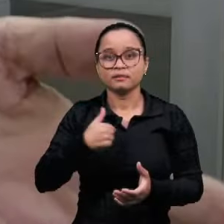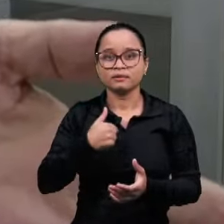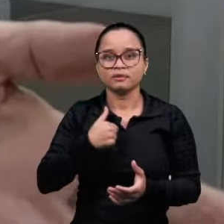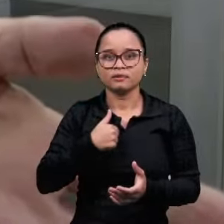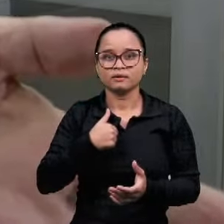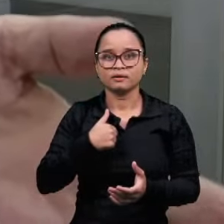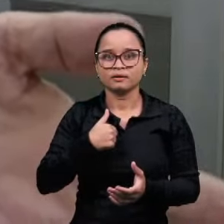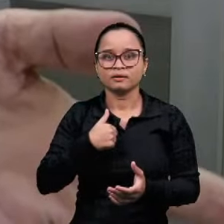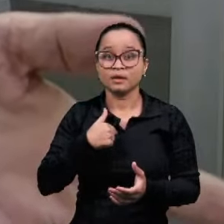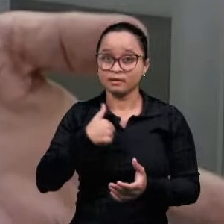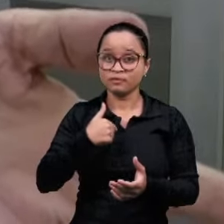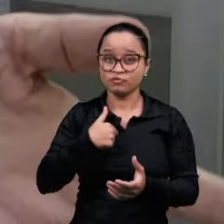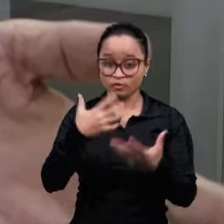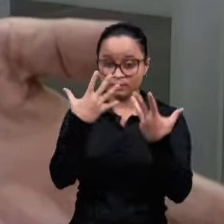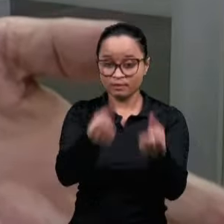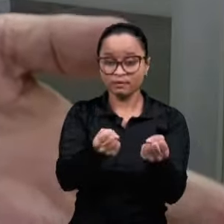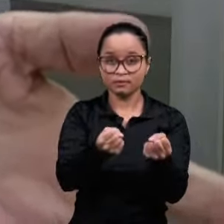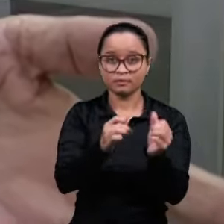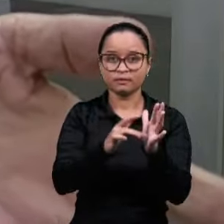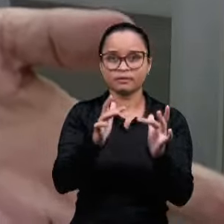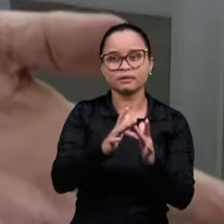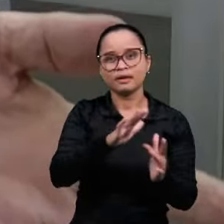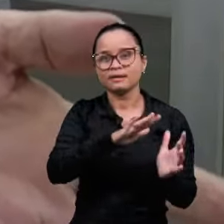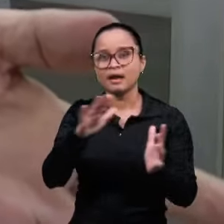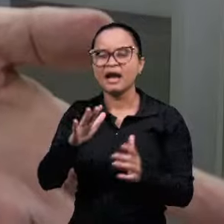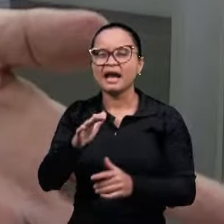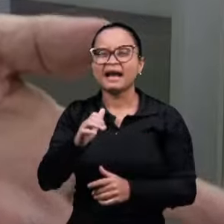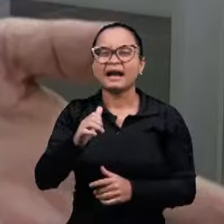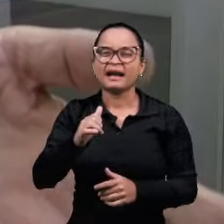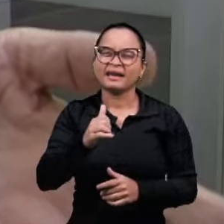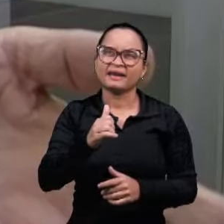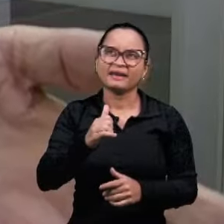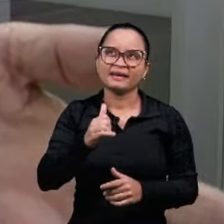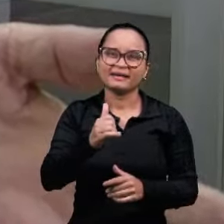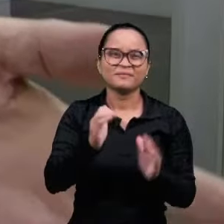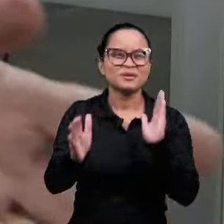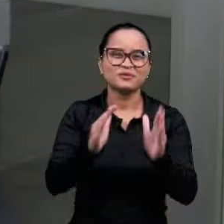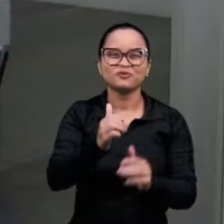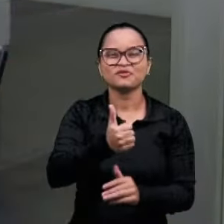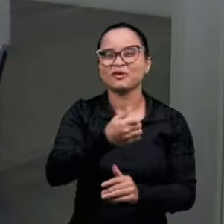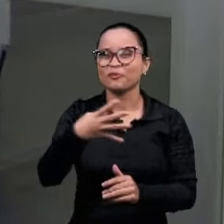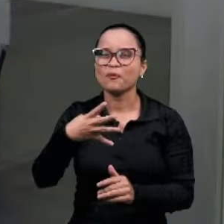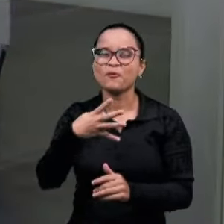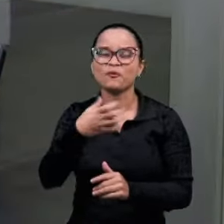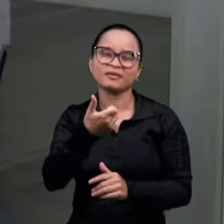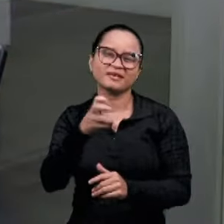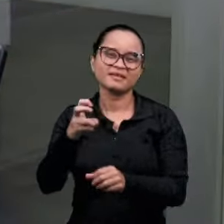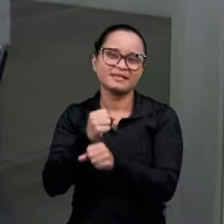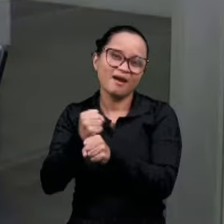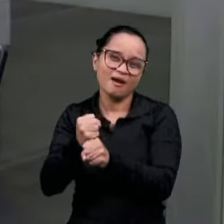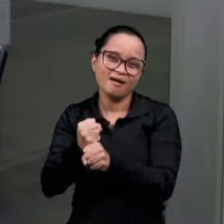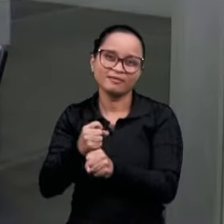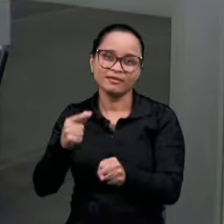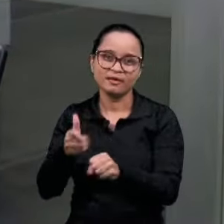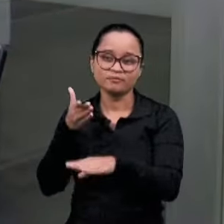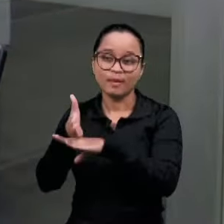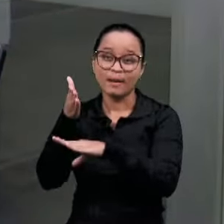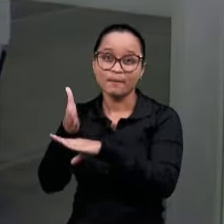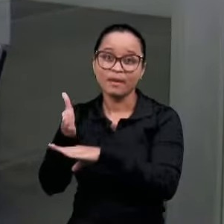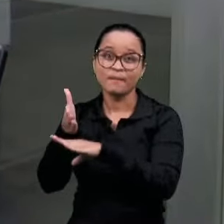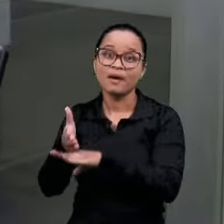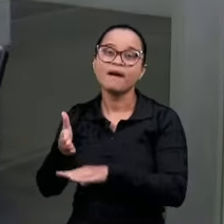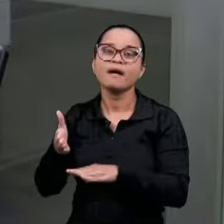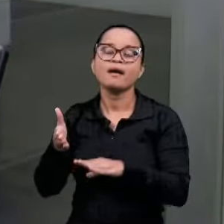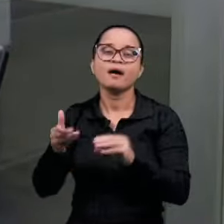eu frequento o Manaim, desde os 14, 15 anos eu venho para o Manaim. E para mim é uma alegria muito grande poder estar num